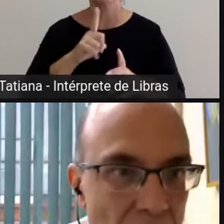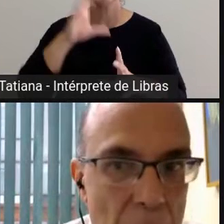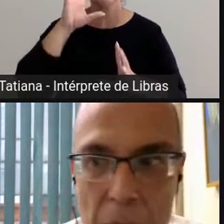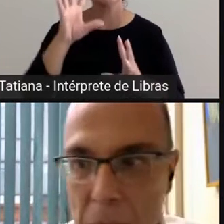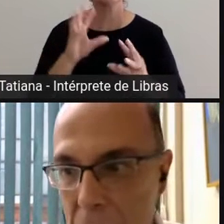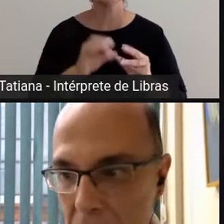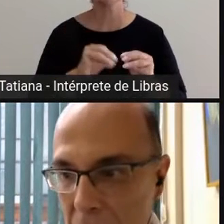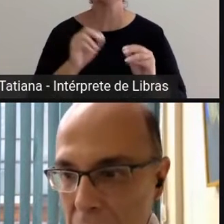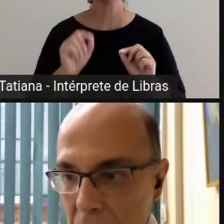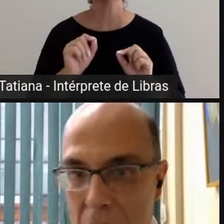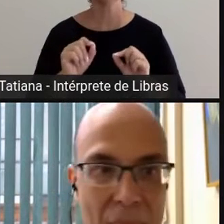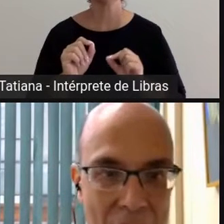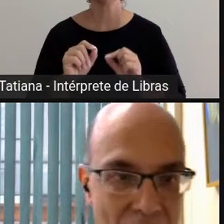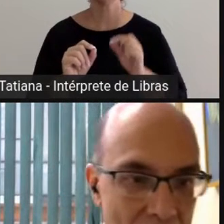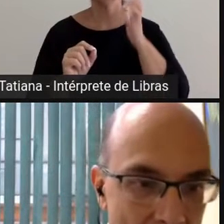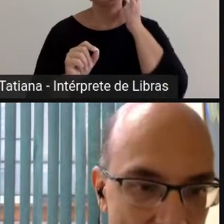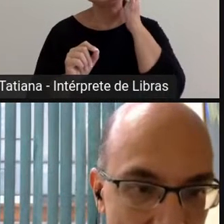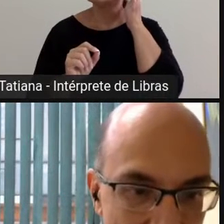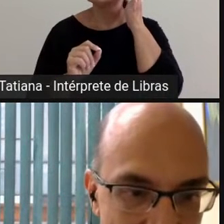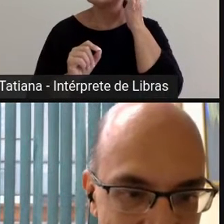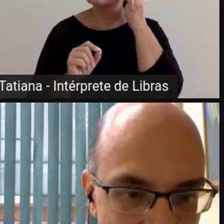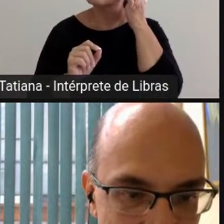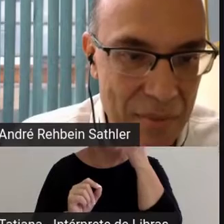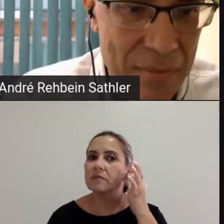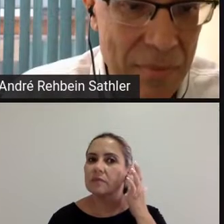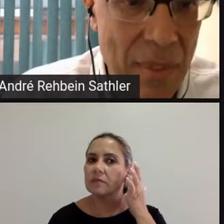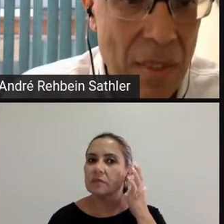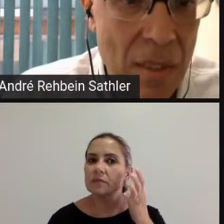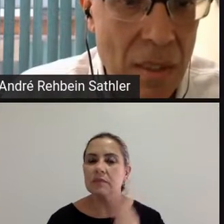observado? Quanto tempo, professor?